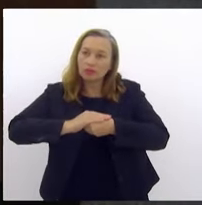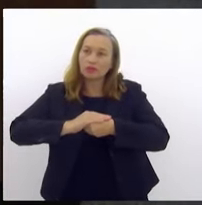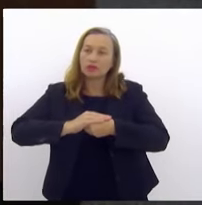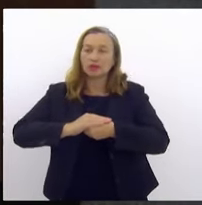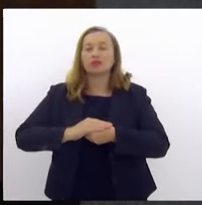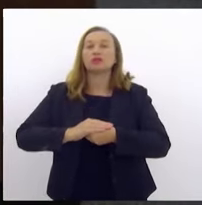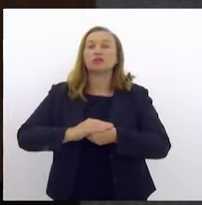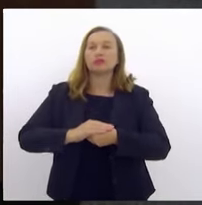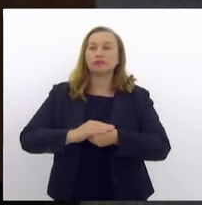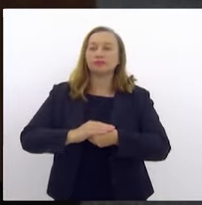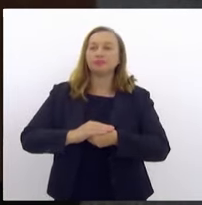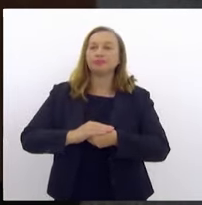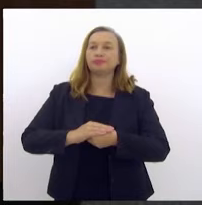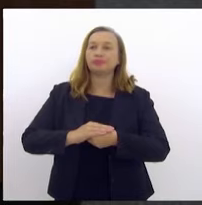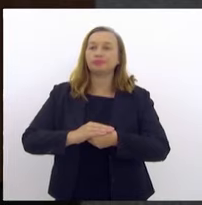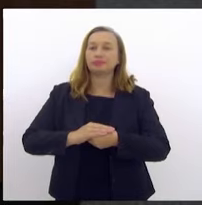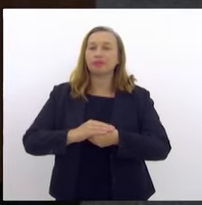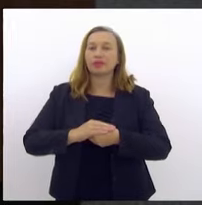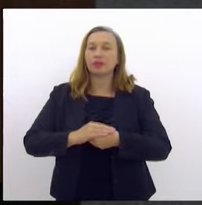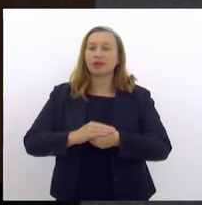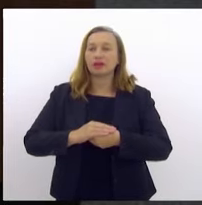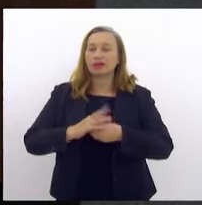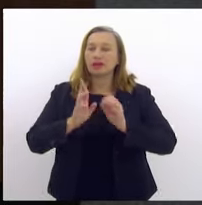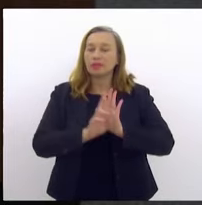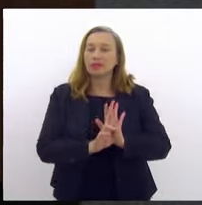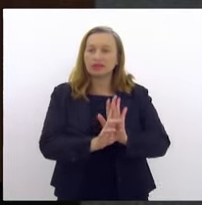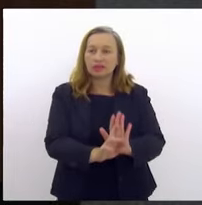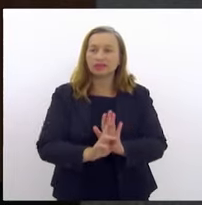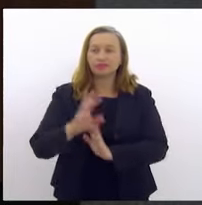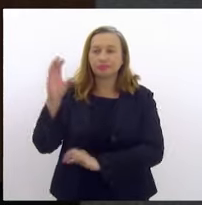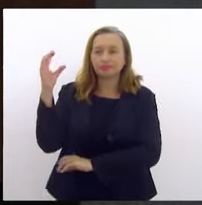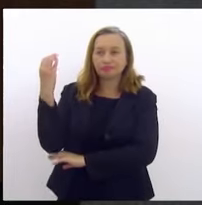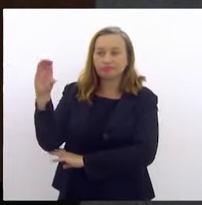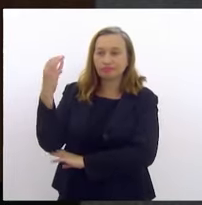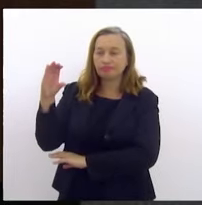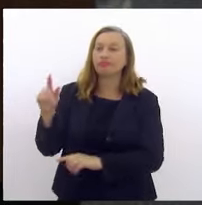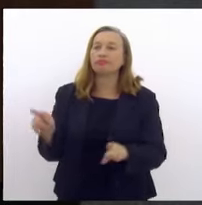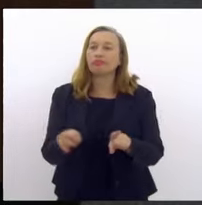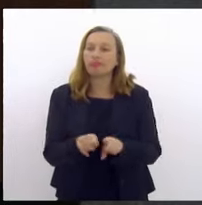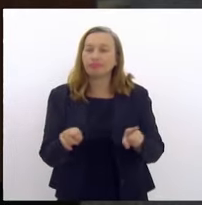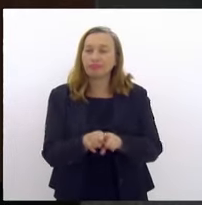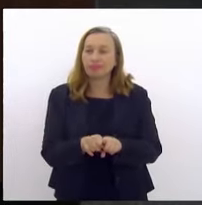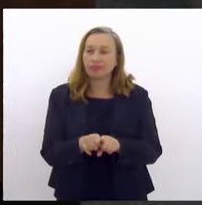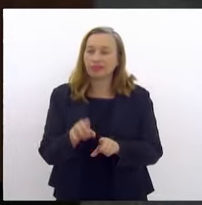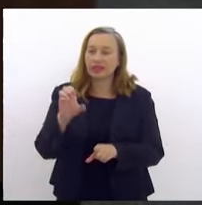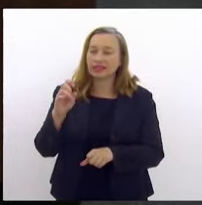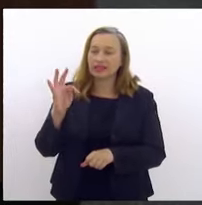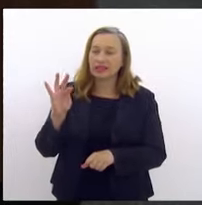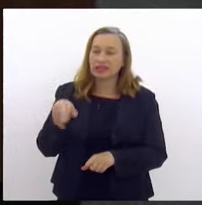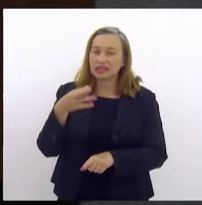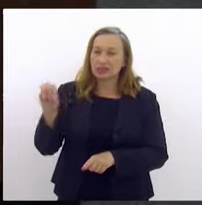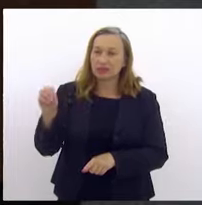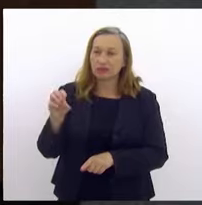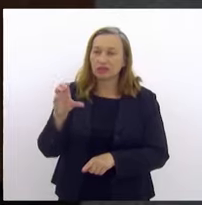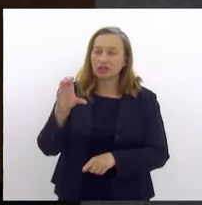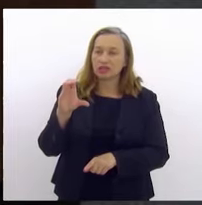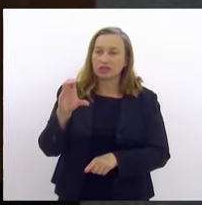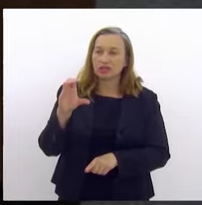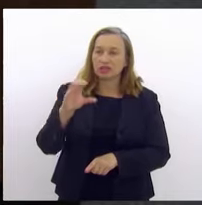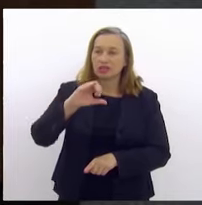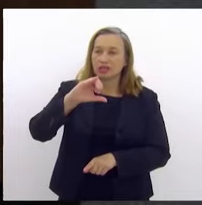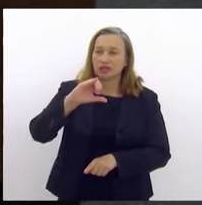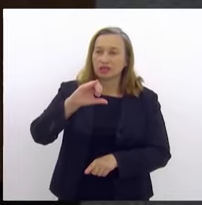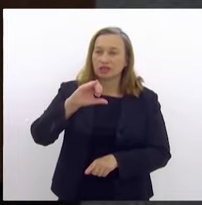cartão postal da cidade de Niterói, o MAC, e também a Estação de Charitas, que compõe